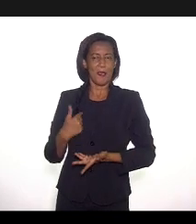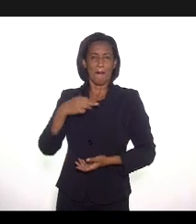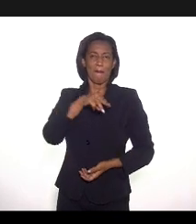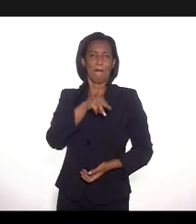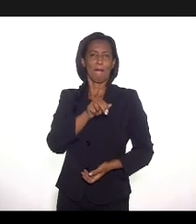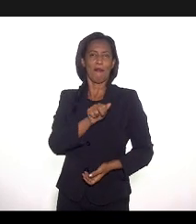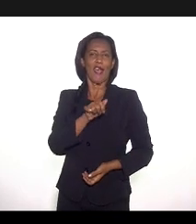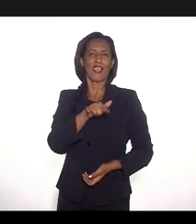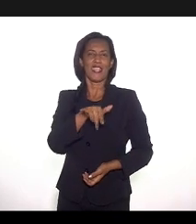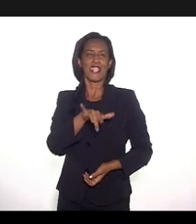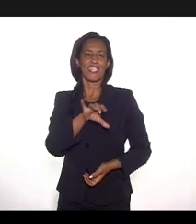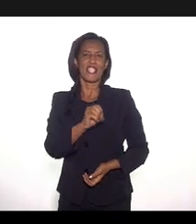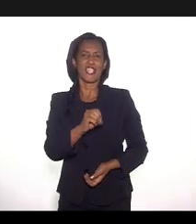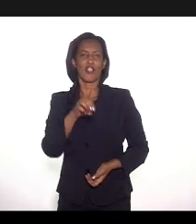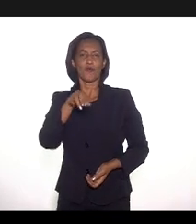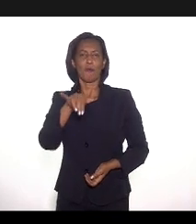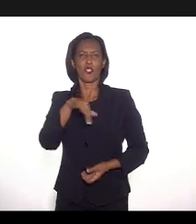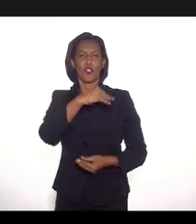marxismo místico.